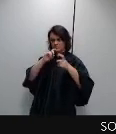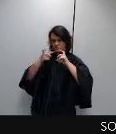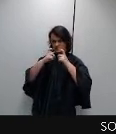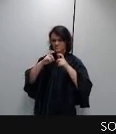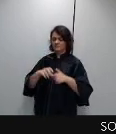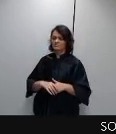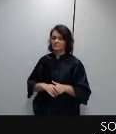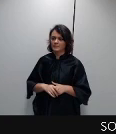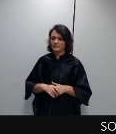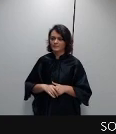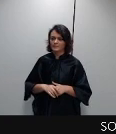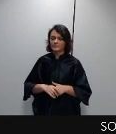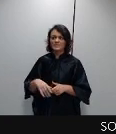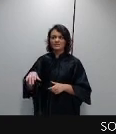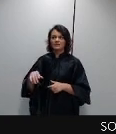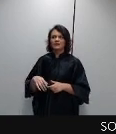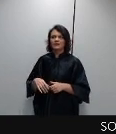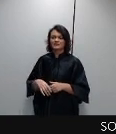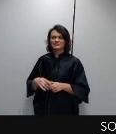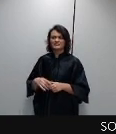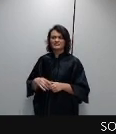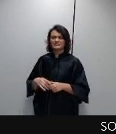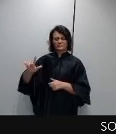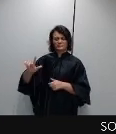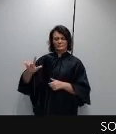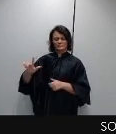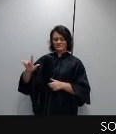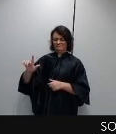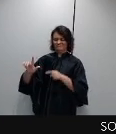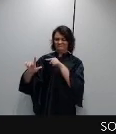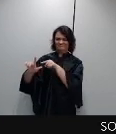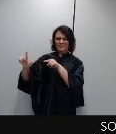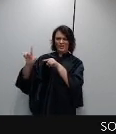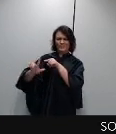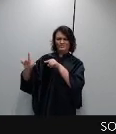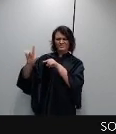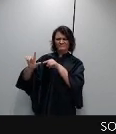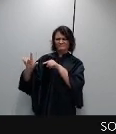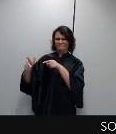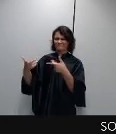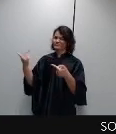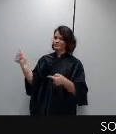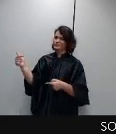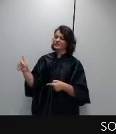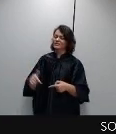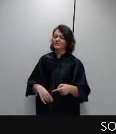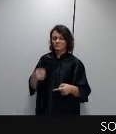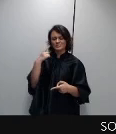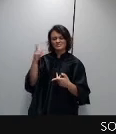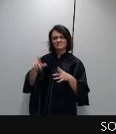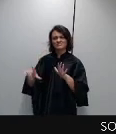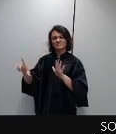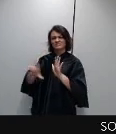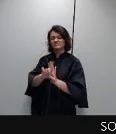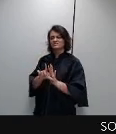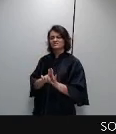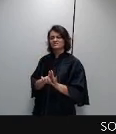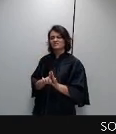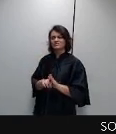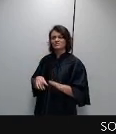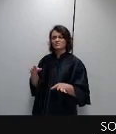há qualquer lógica que é aceitar que alterações supervenientes na legislação sejam prejudiciais